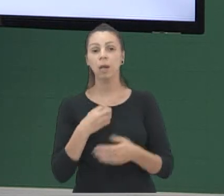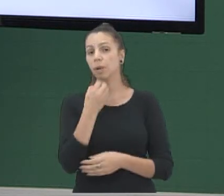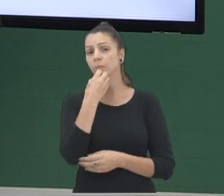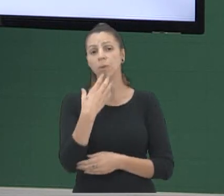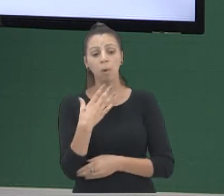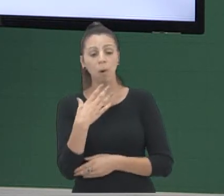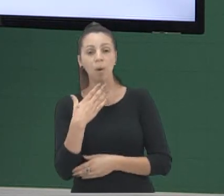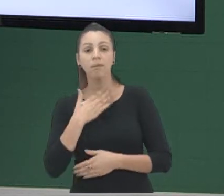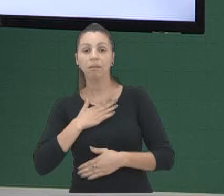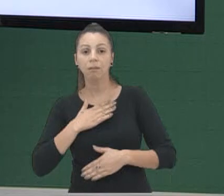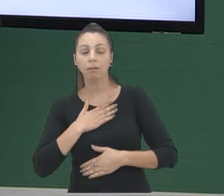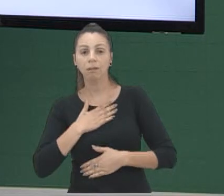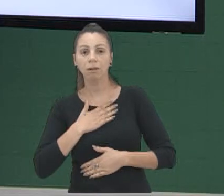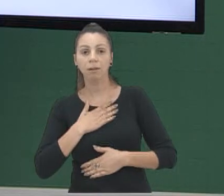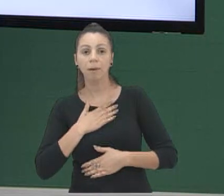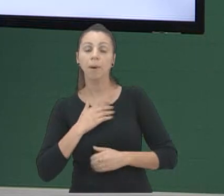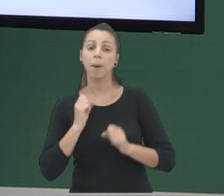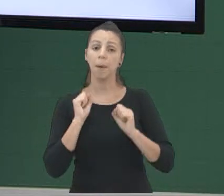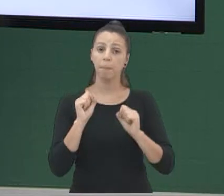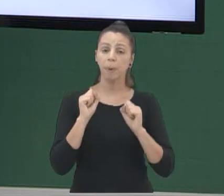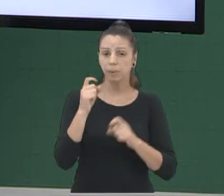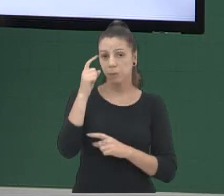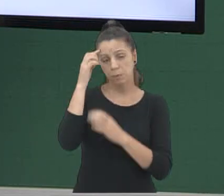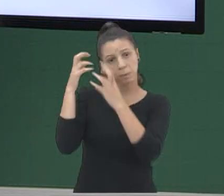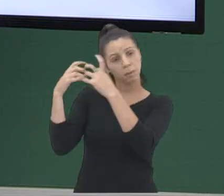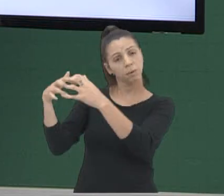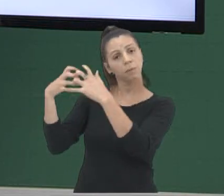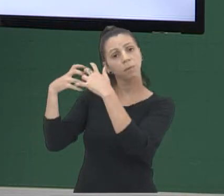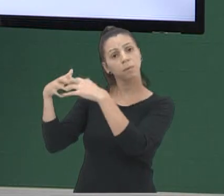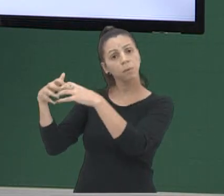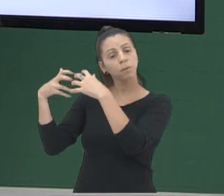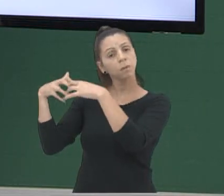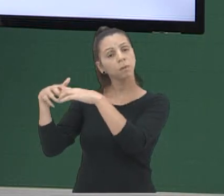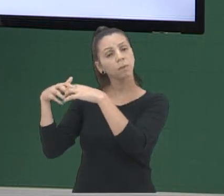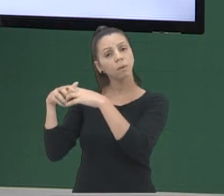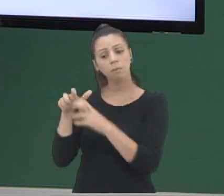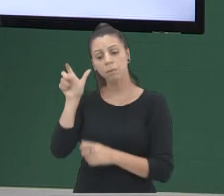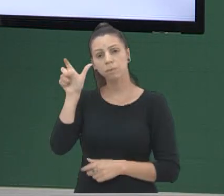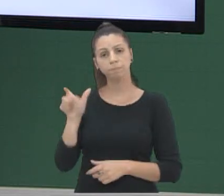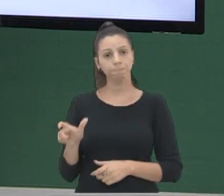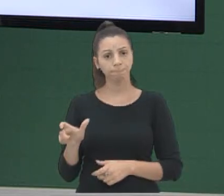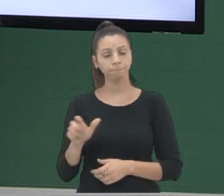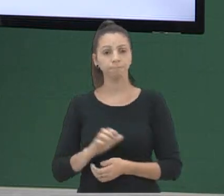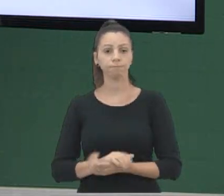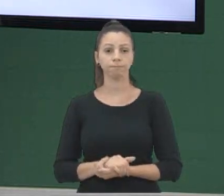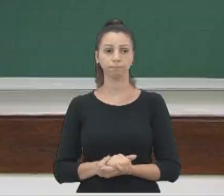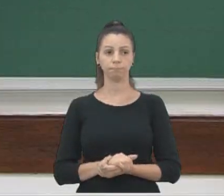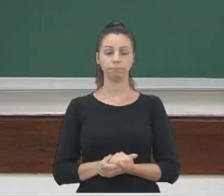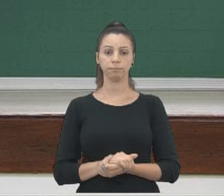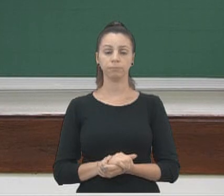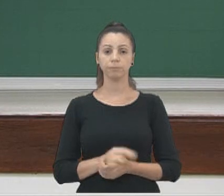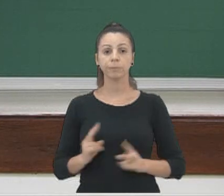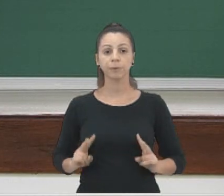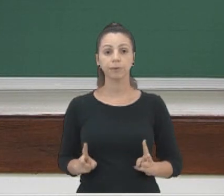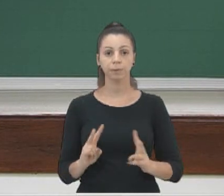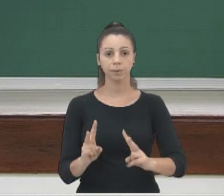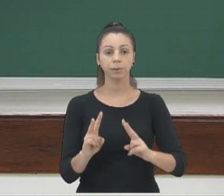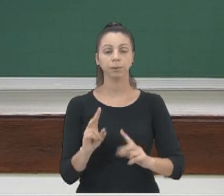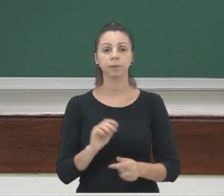anjinho, Mas de repente a gente pode pensar um pouquinho mais complexo sobre esse personagem. Ok, continuando